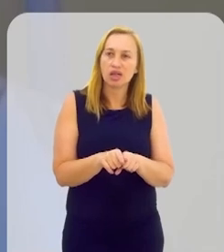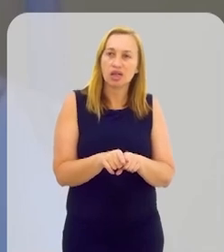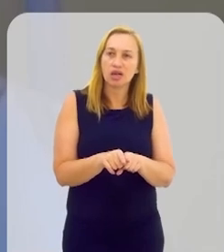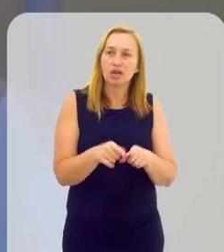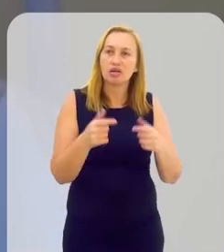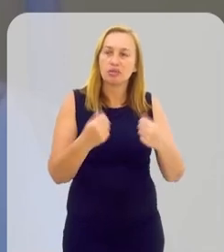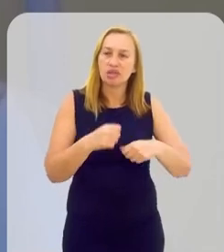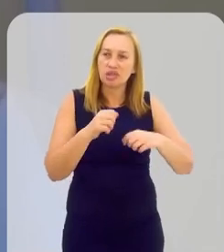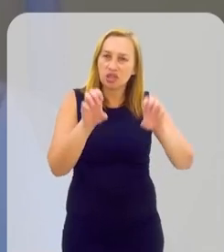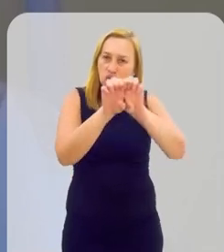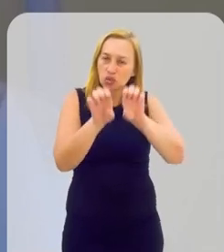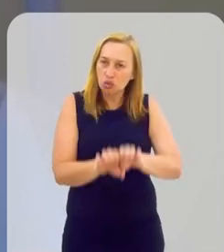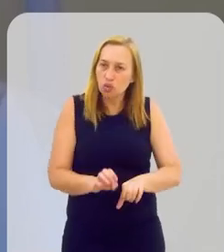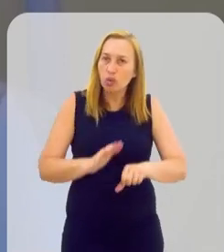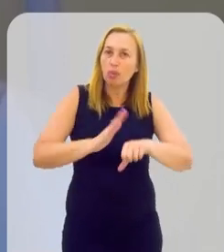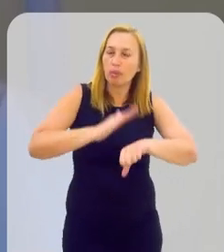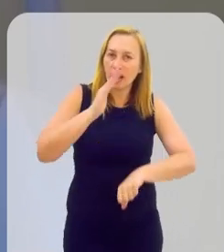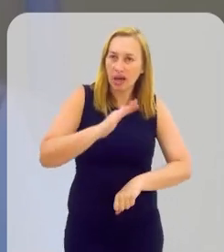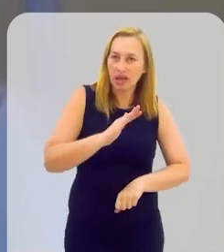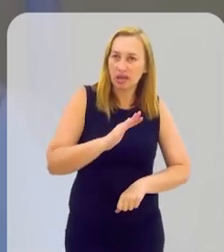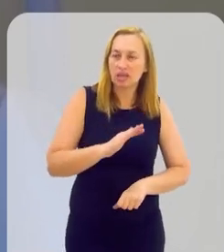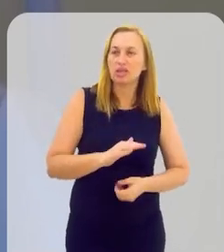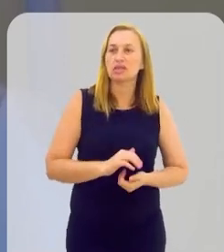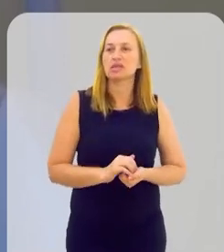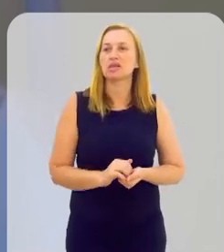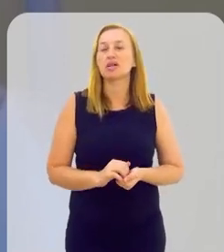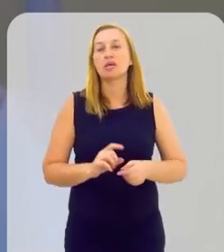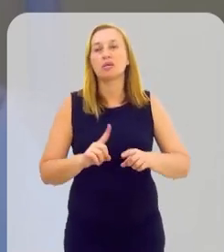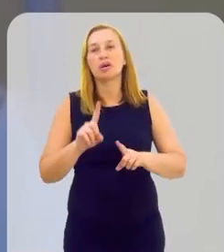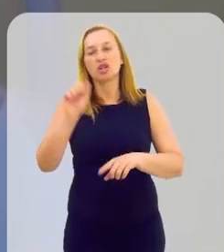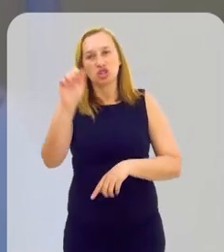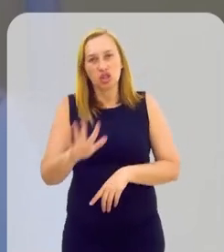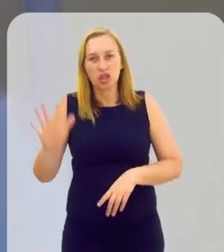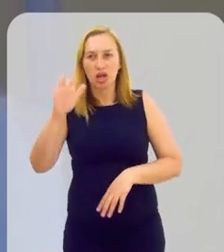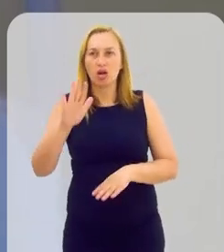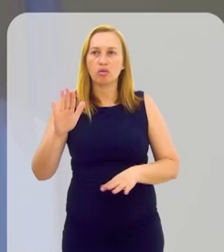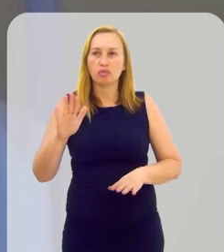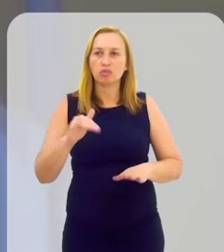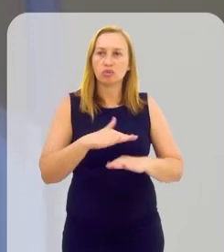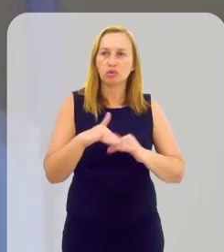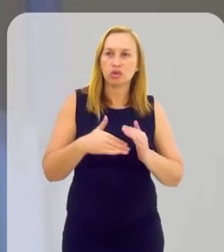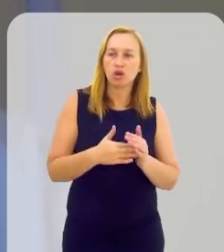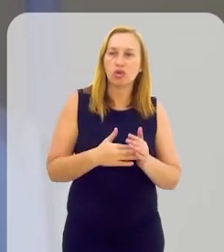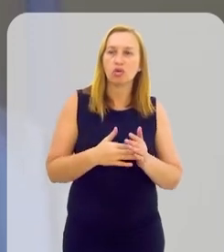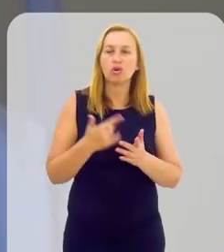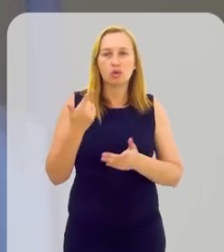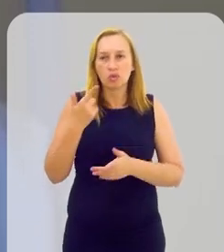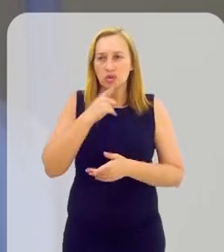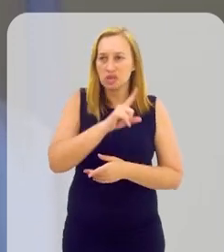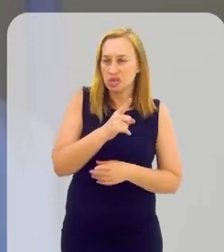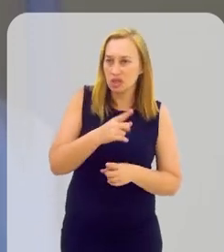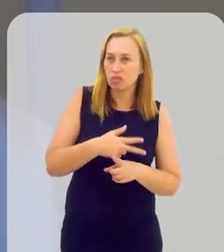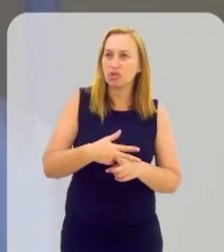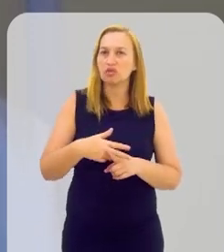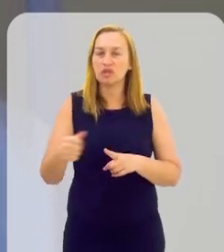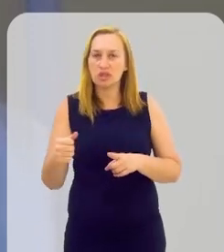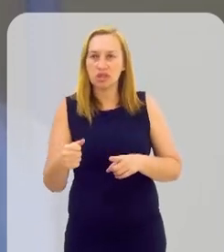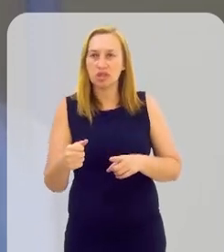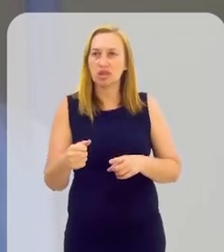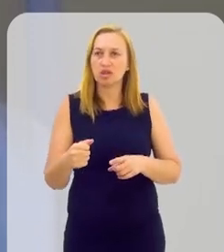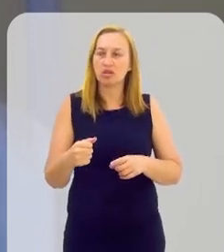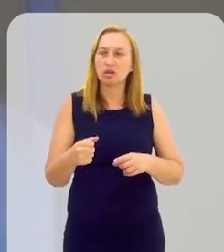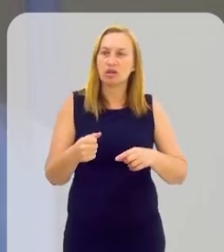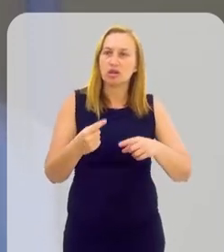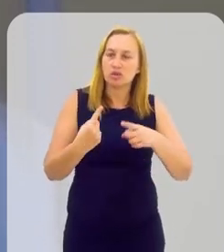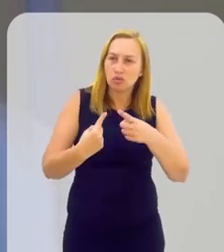real e presumido, as empresas tiveram que se estruturar um pouco mais, porque as linhas eram mais restritas, mas de maneira geral, passamos o percalço